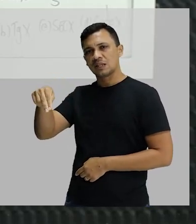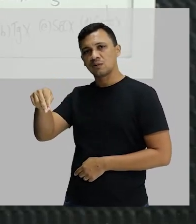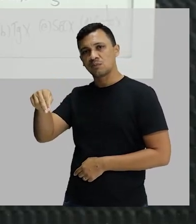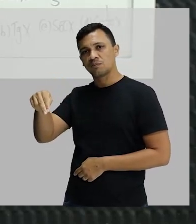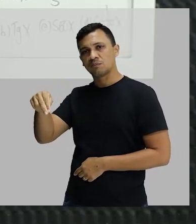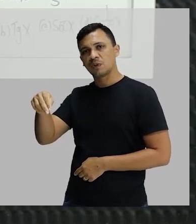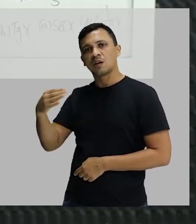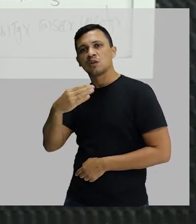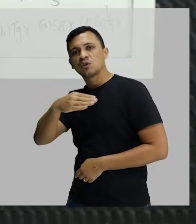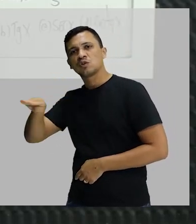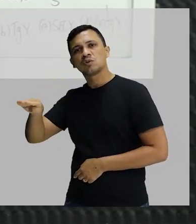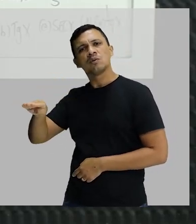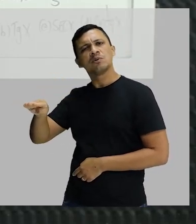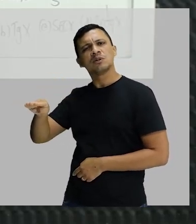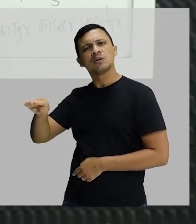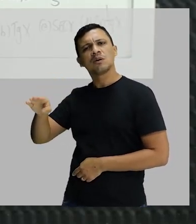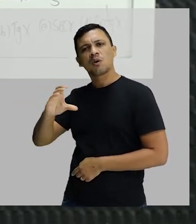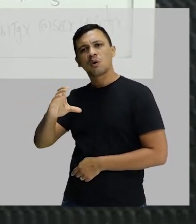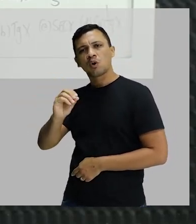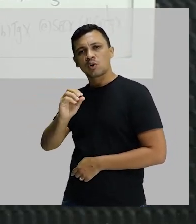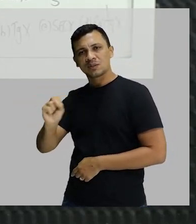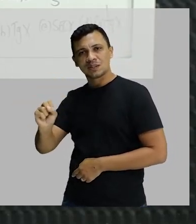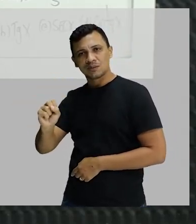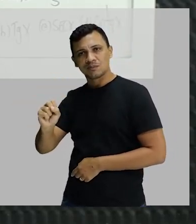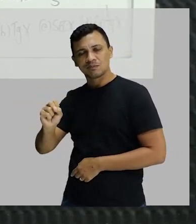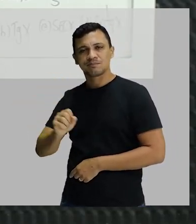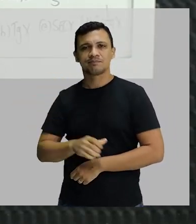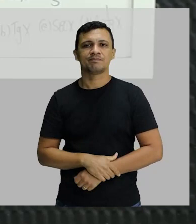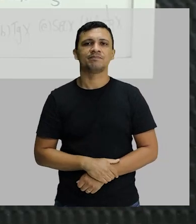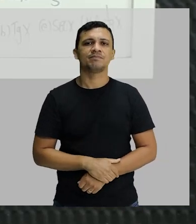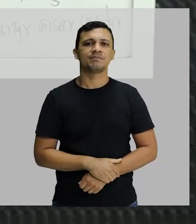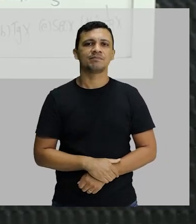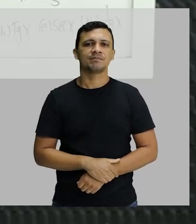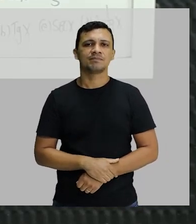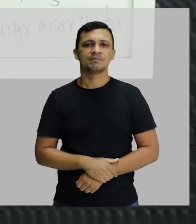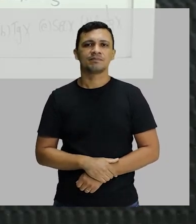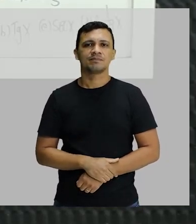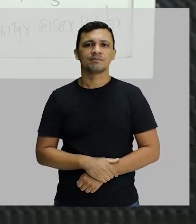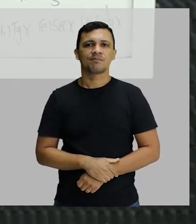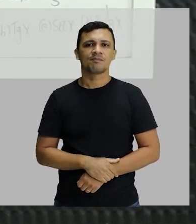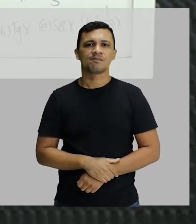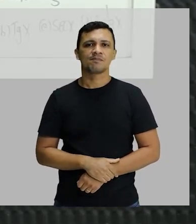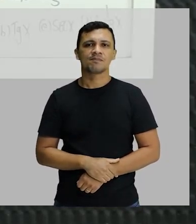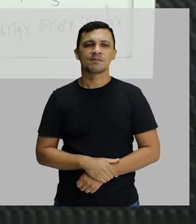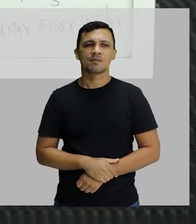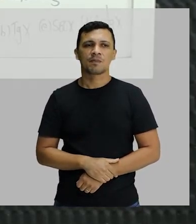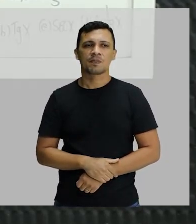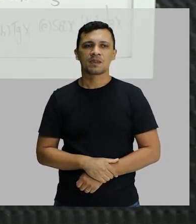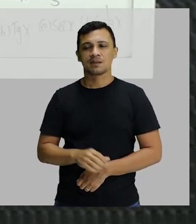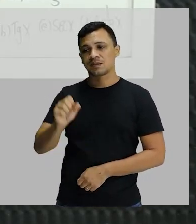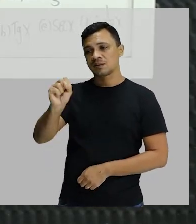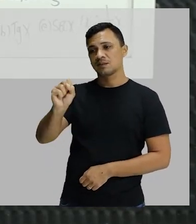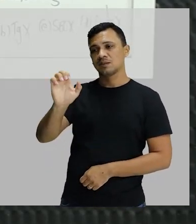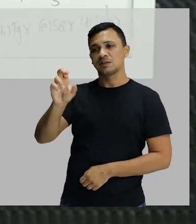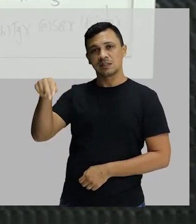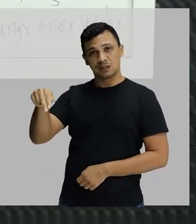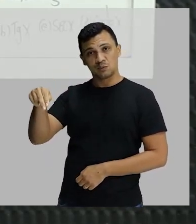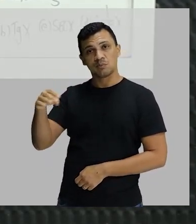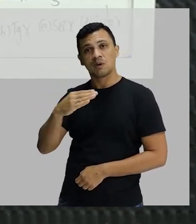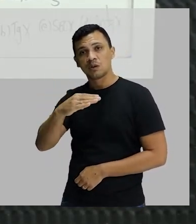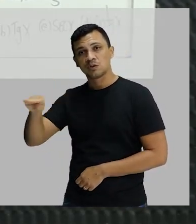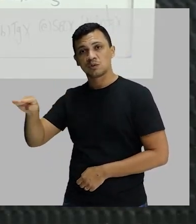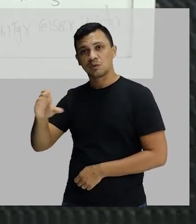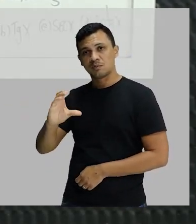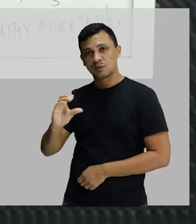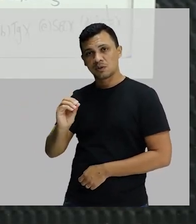dividido pelo valor do cosseno. Né? Então, seno sobre cosseno. Então, quer